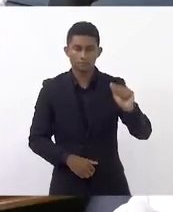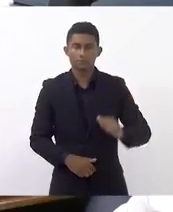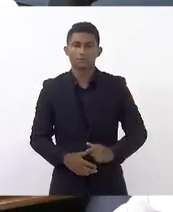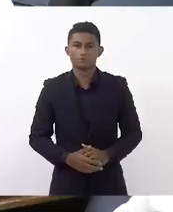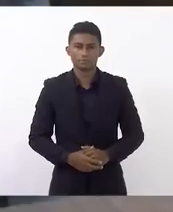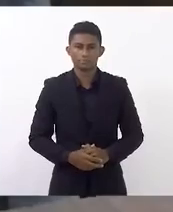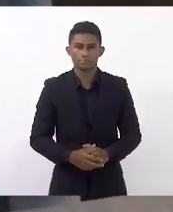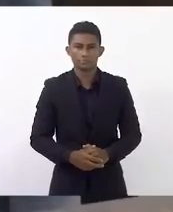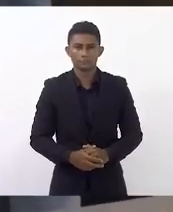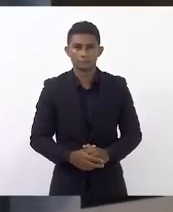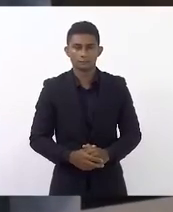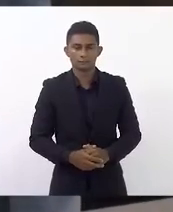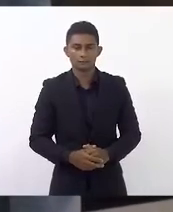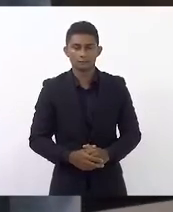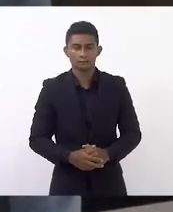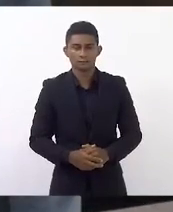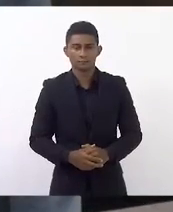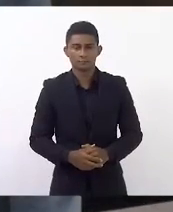Presidente,